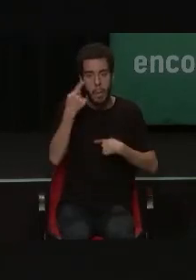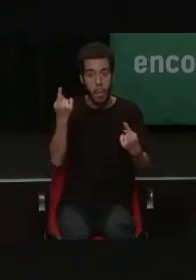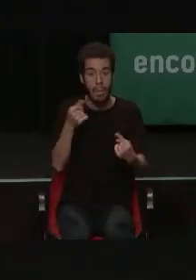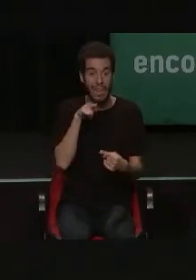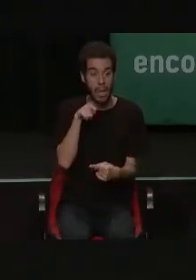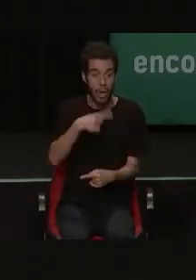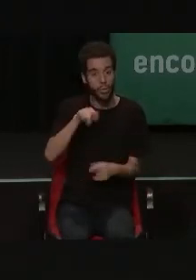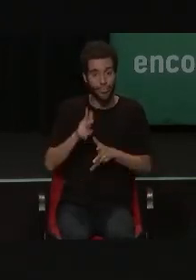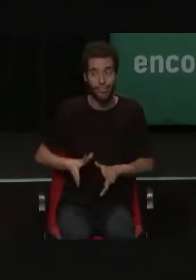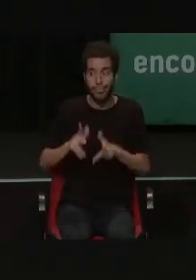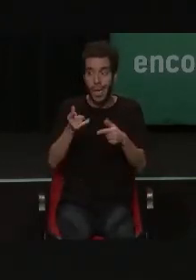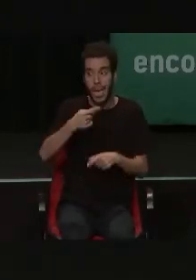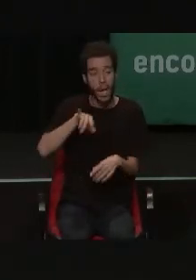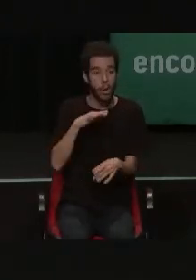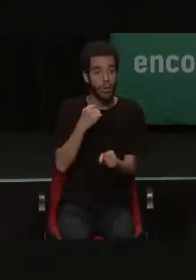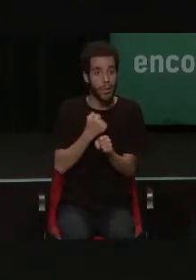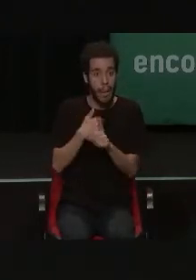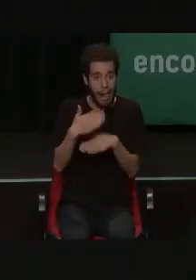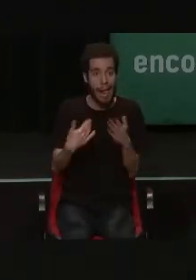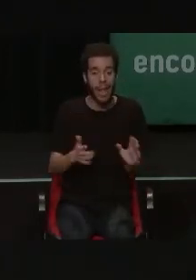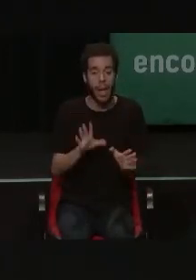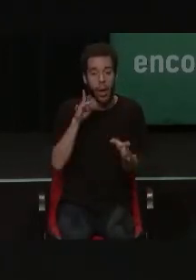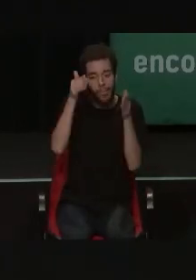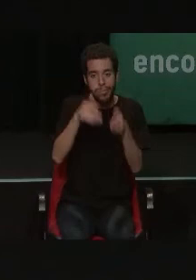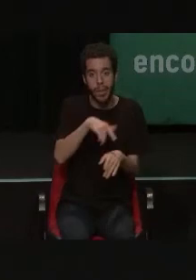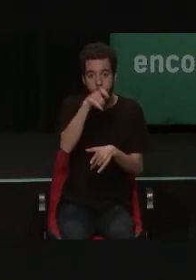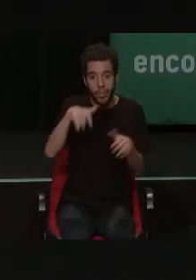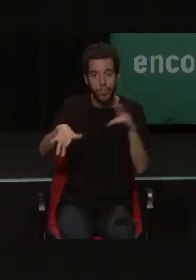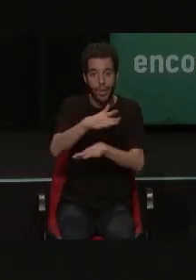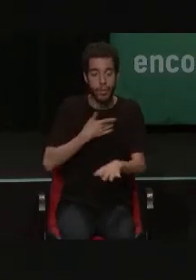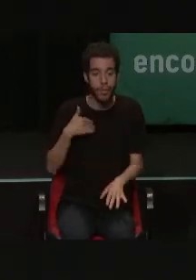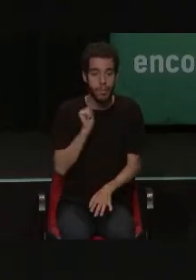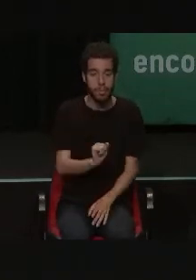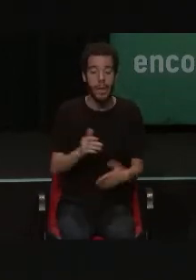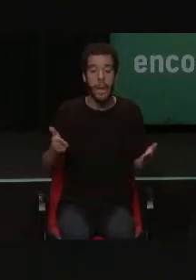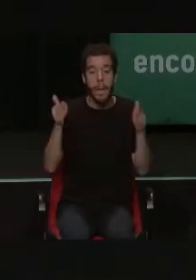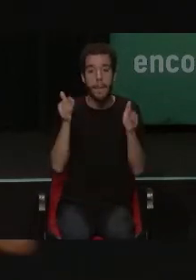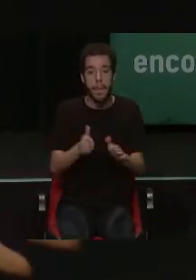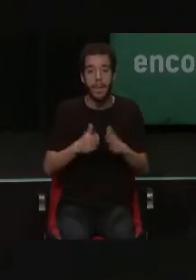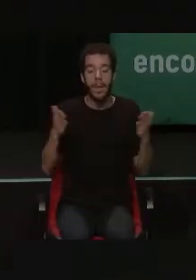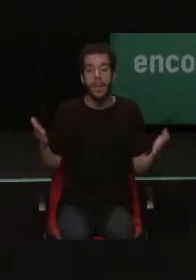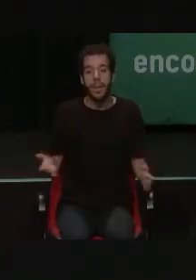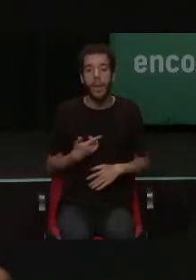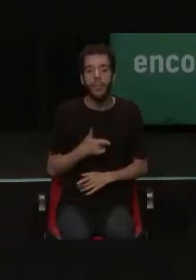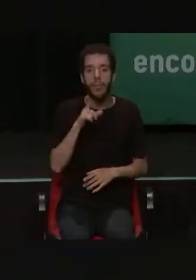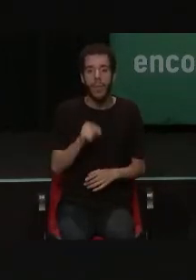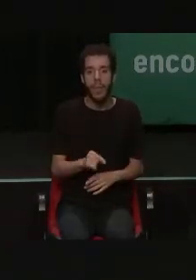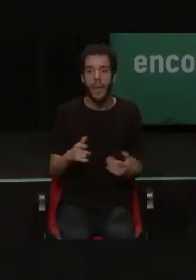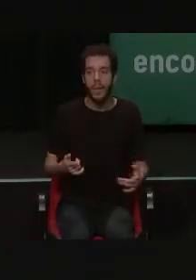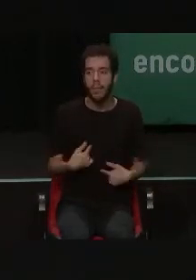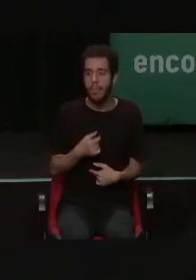que áreas vamos trabalhar para a saúde das populações. Gostava, we can change to